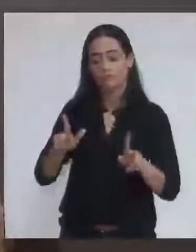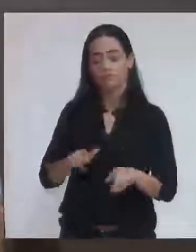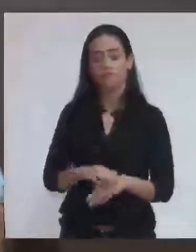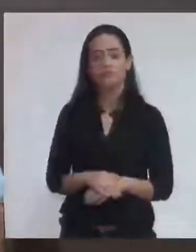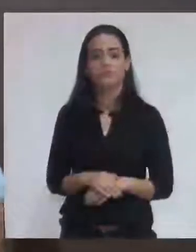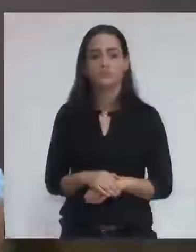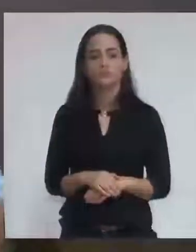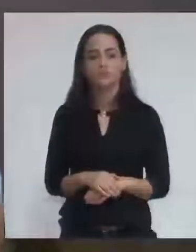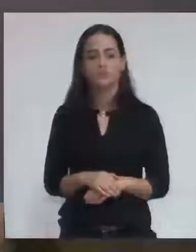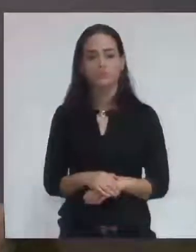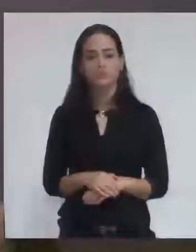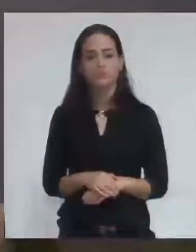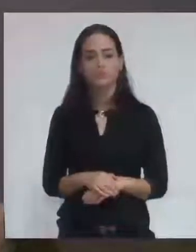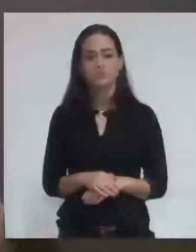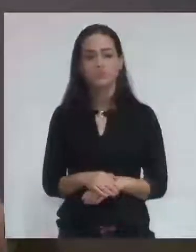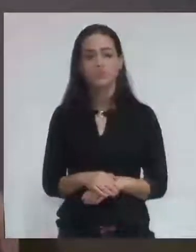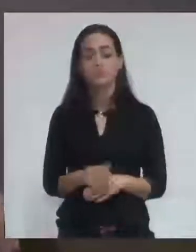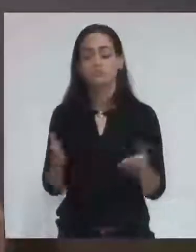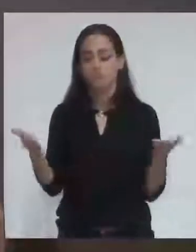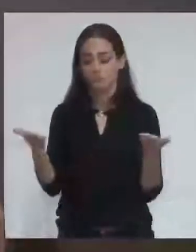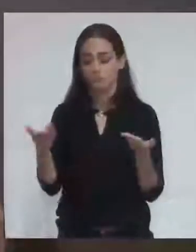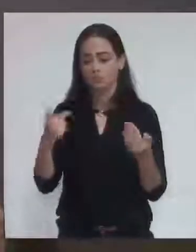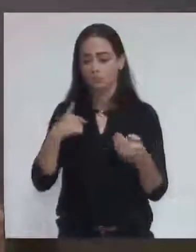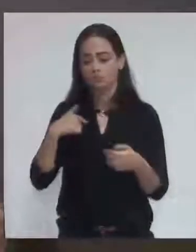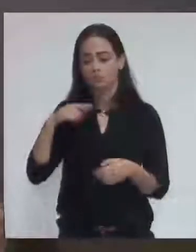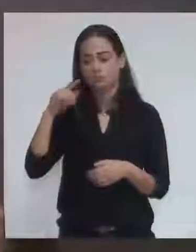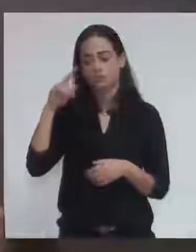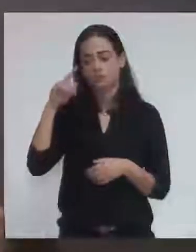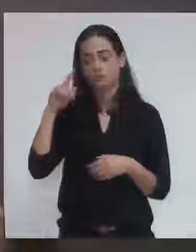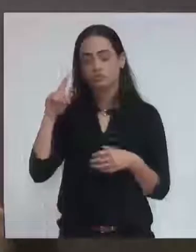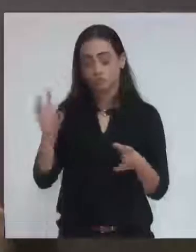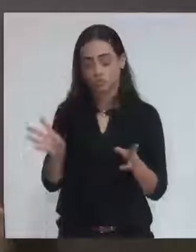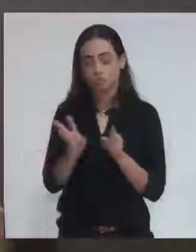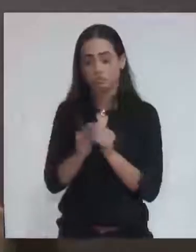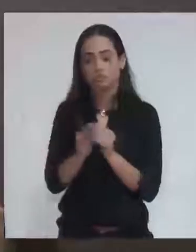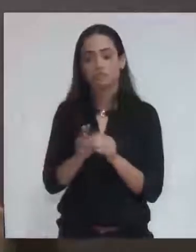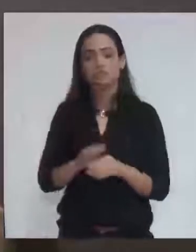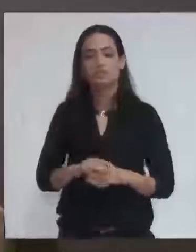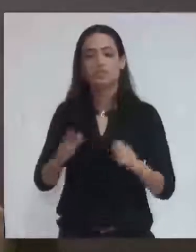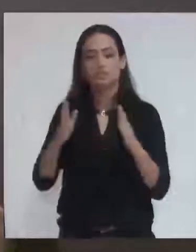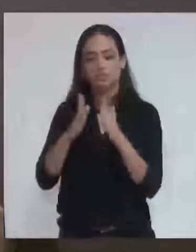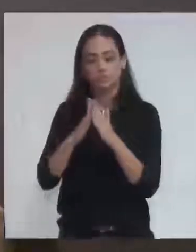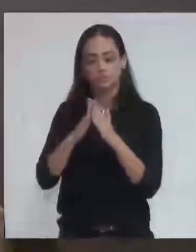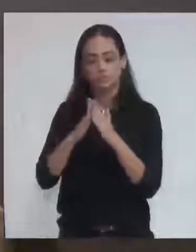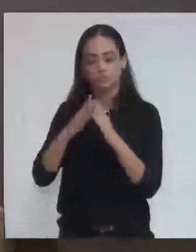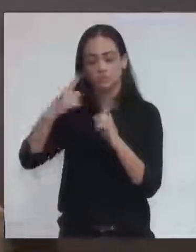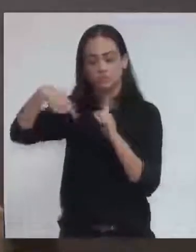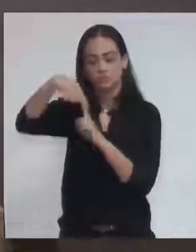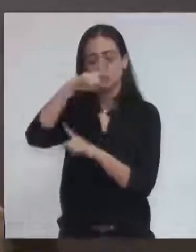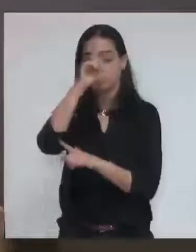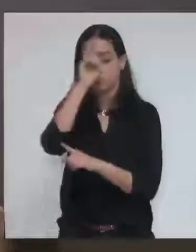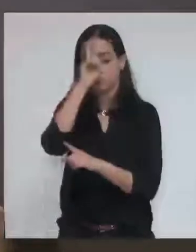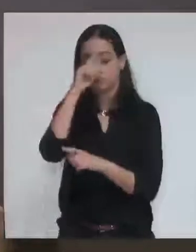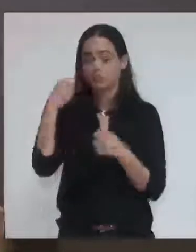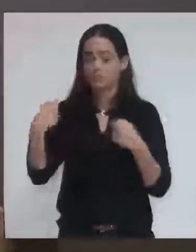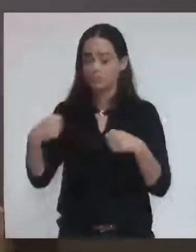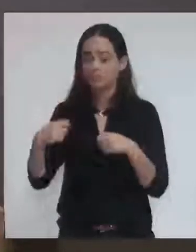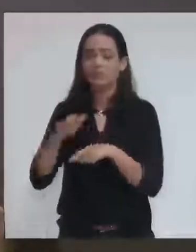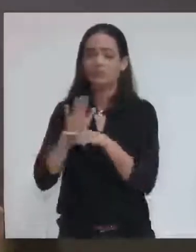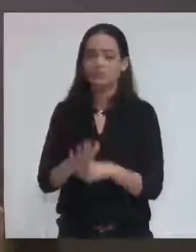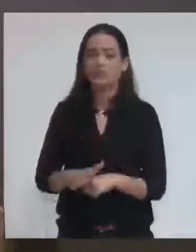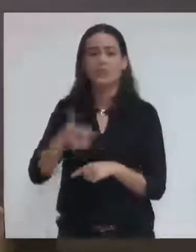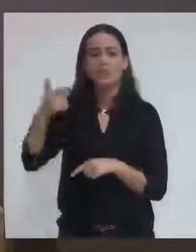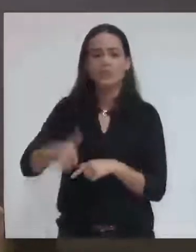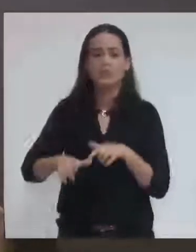esquecer. Eu falei no começo e deixei para terminar agora meu raciocínio. A Santa Casa, ela precisa de ajuda. E, de novo, eu faço um convite para a